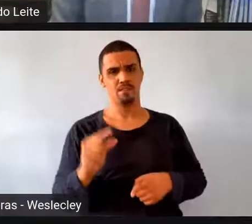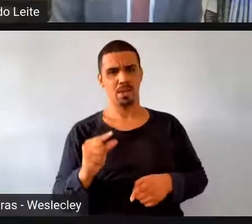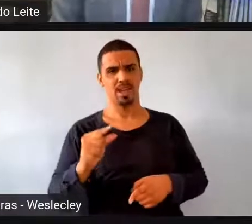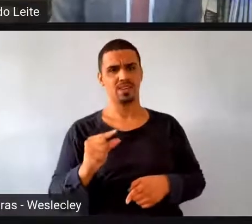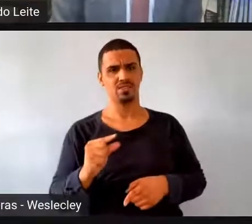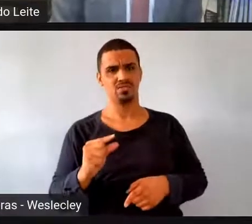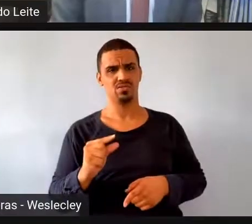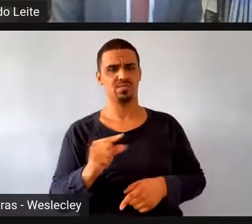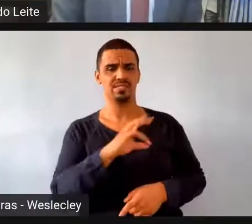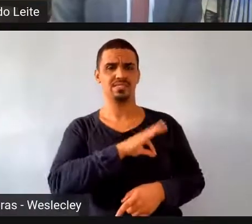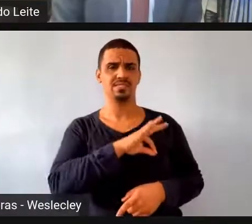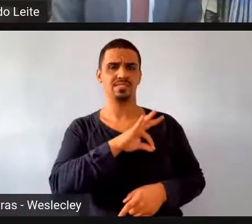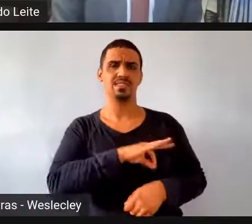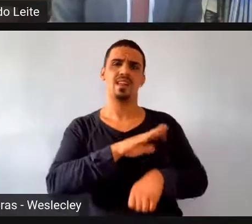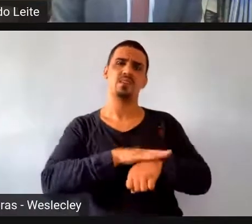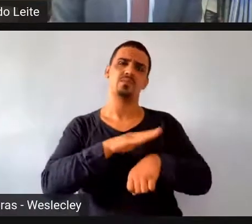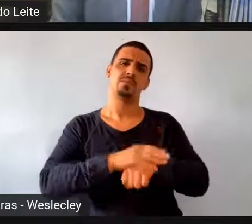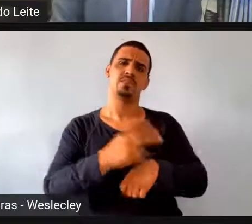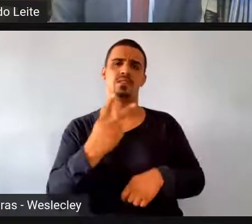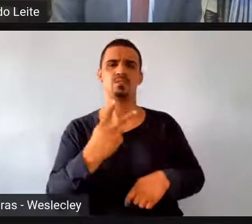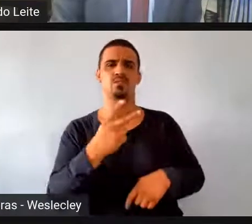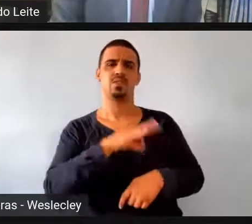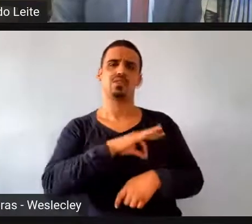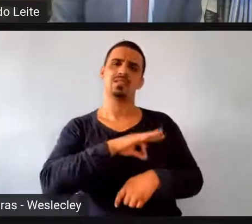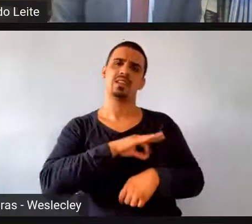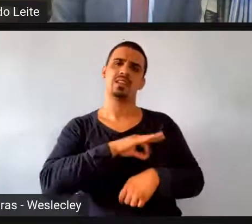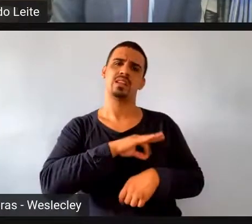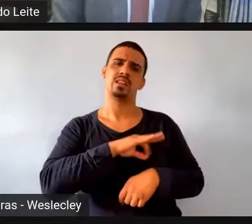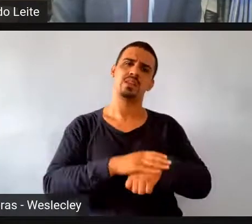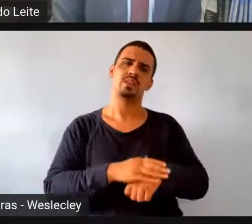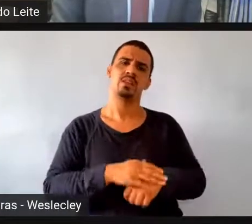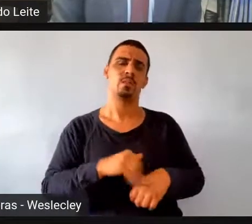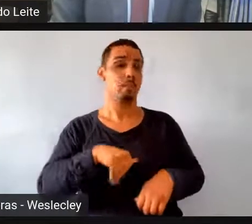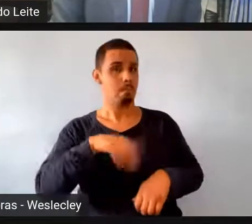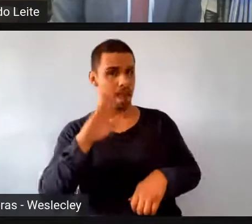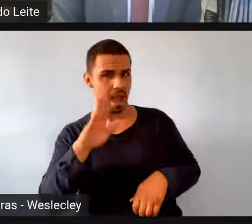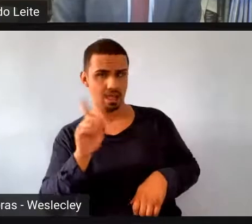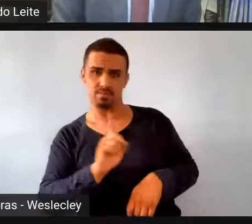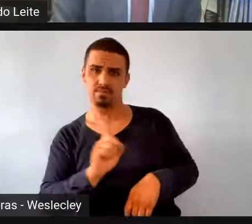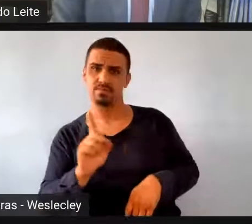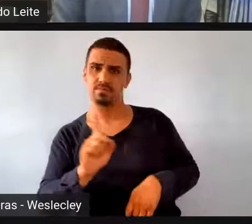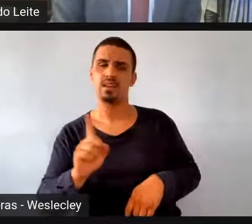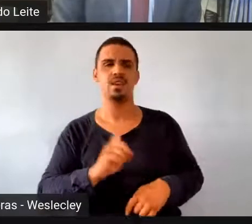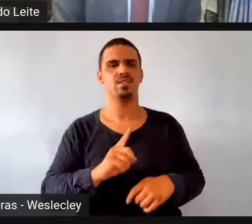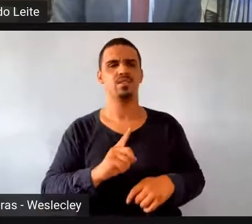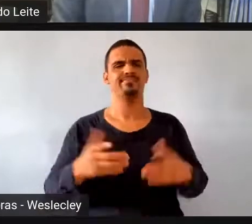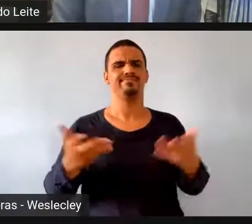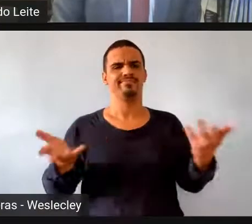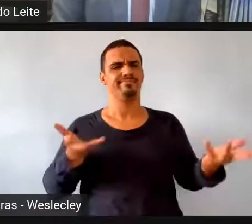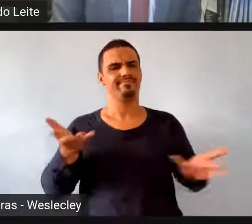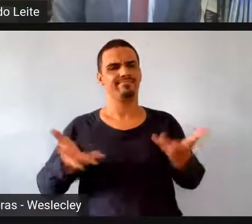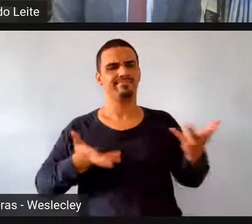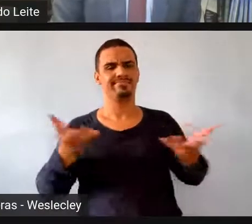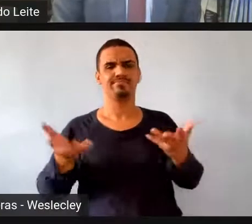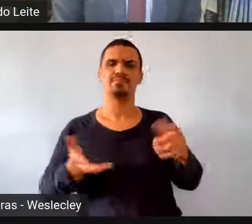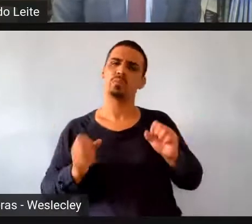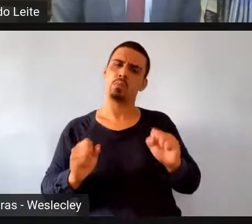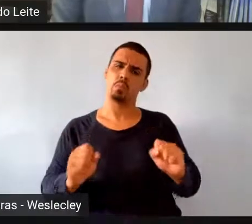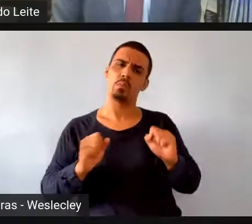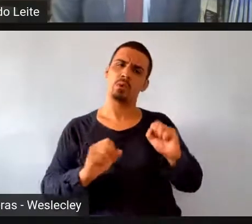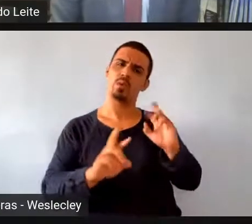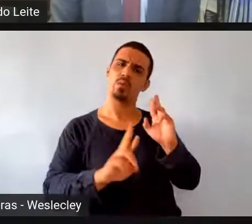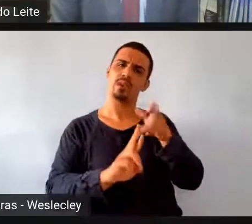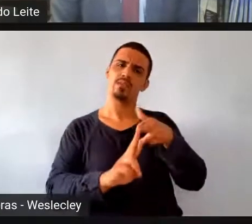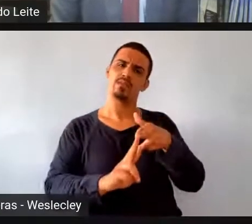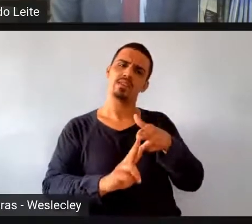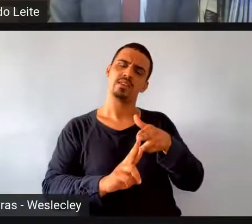salário mínimo, 1 ou 2 salários mínimos, ninguém pode doar mais do que isso, algo que não é realista. Isso pode ser uma referência para doação